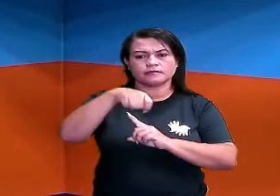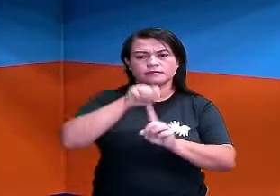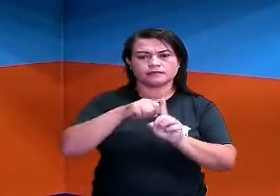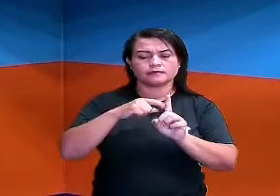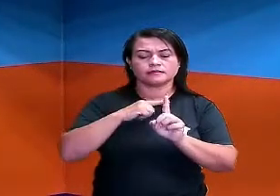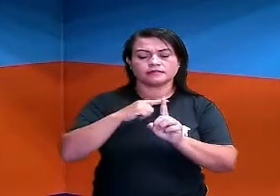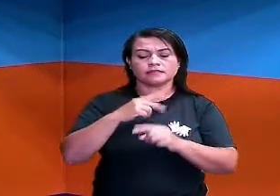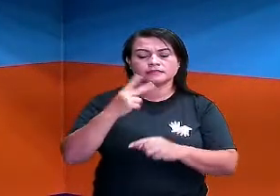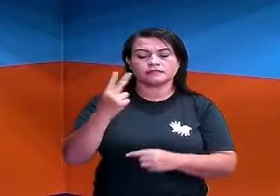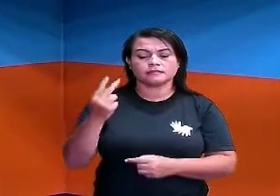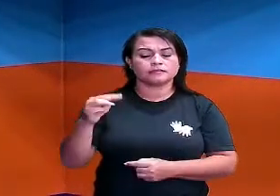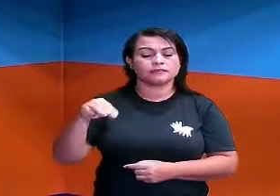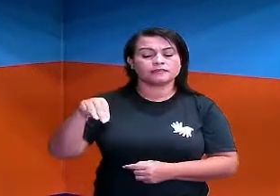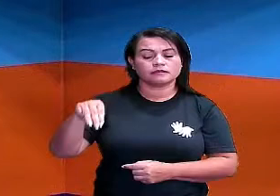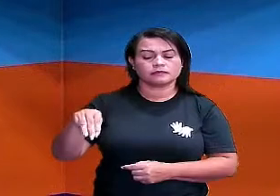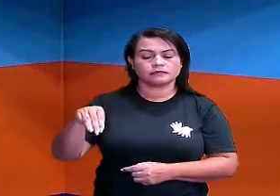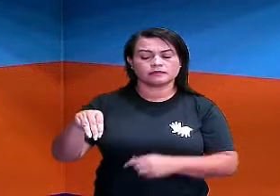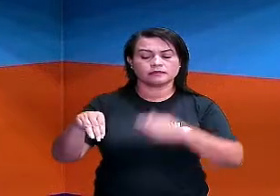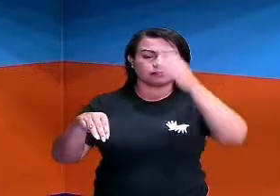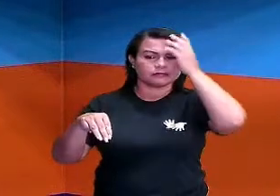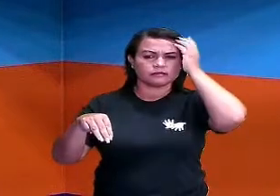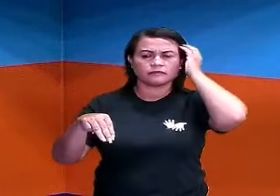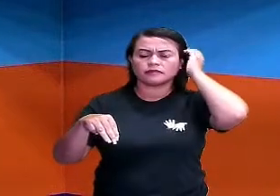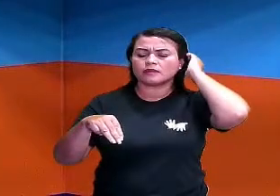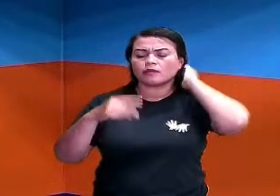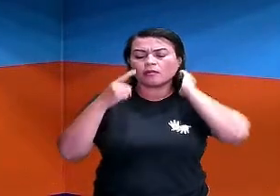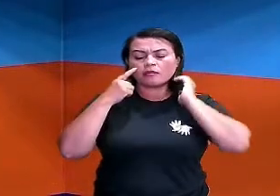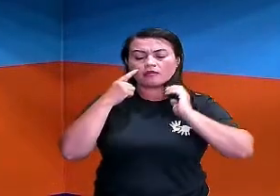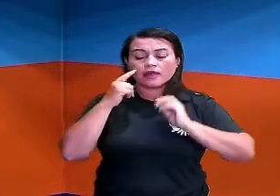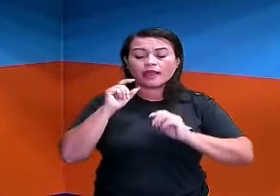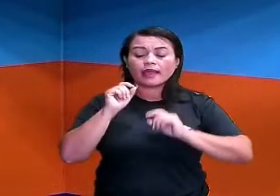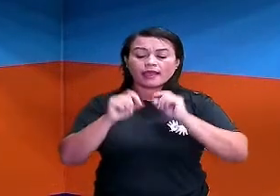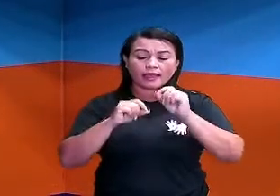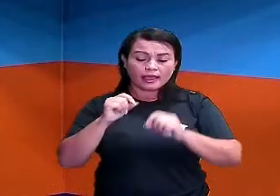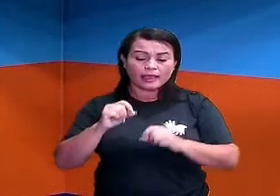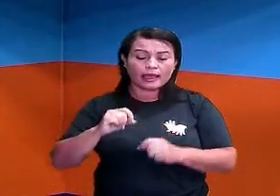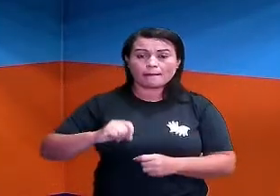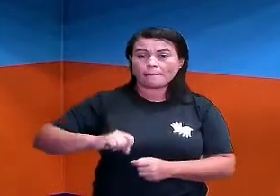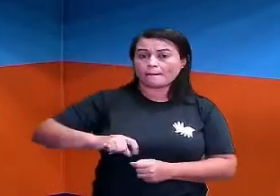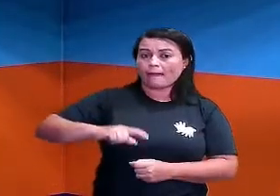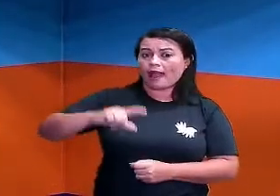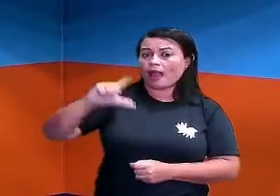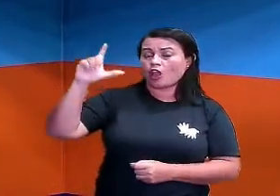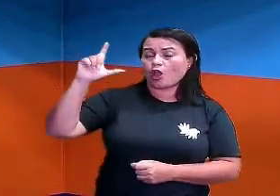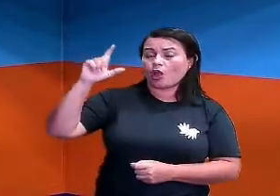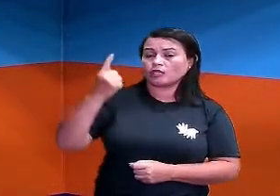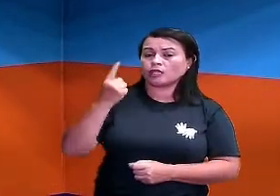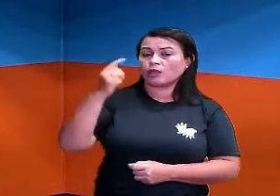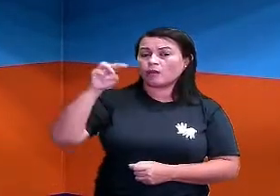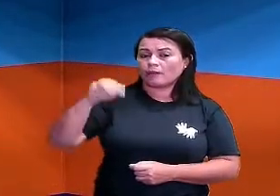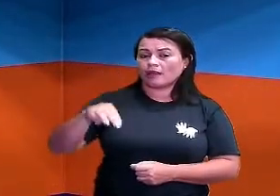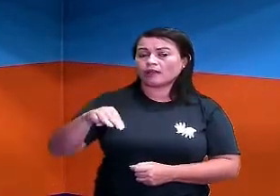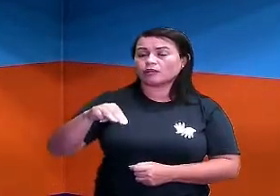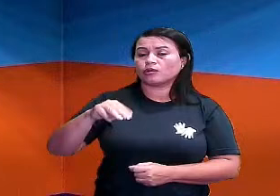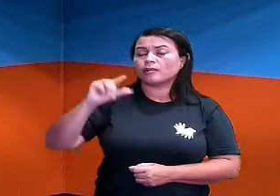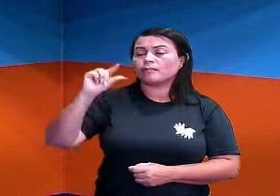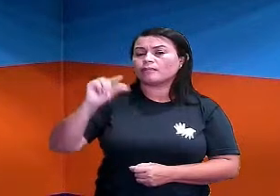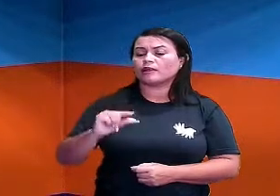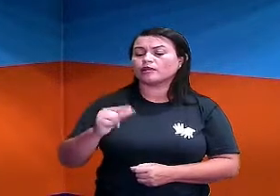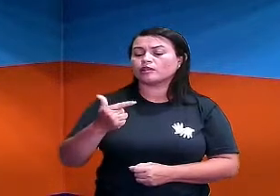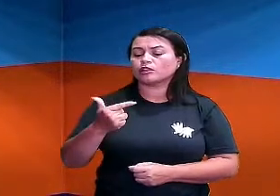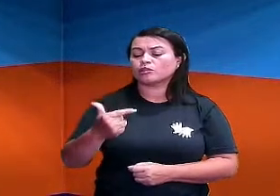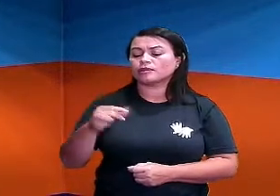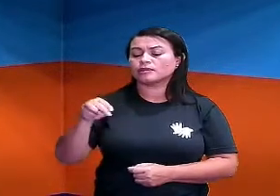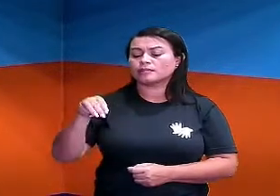metros. Então, eu tenho que ver quem é maior do que 1 metro e menor do que 2 metros.